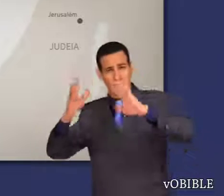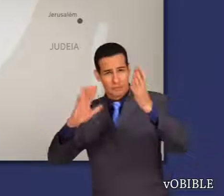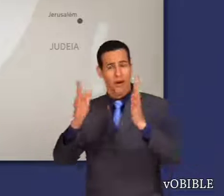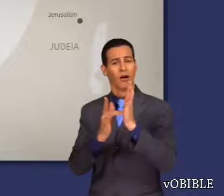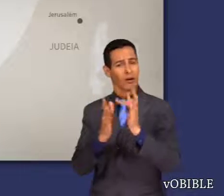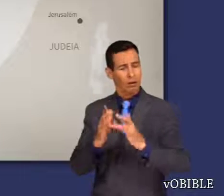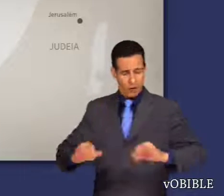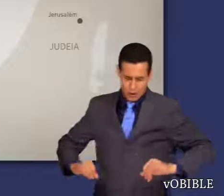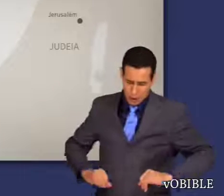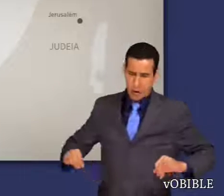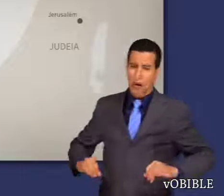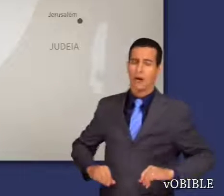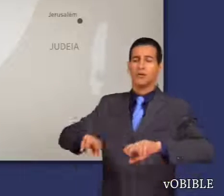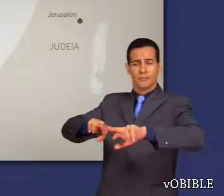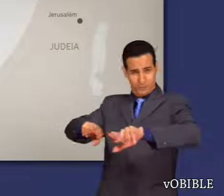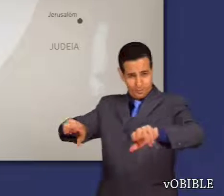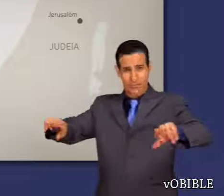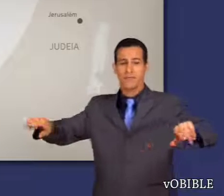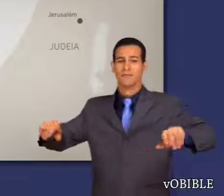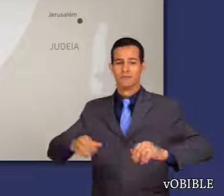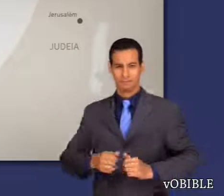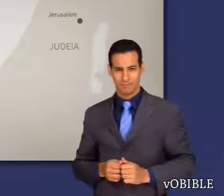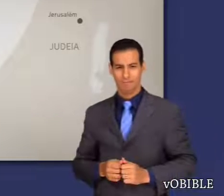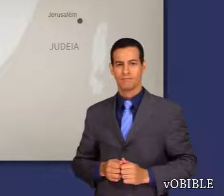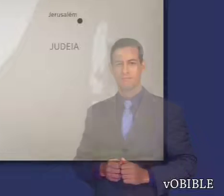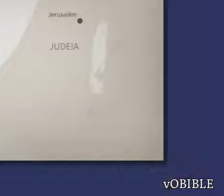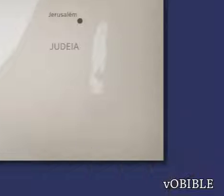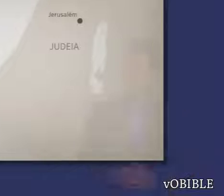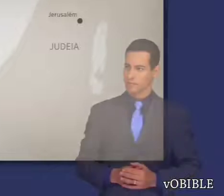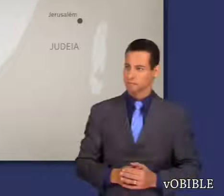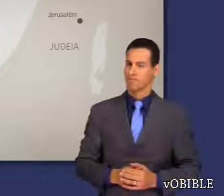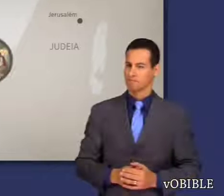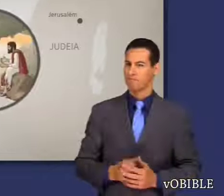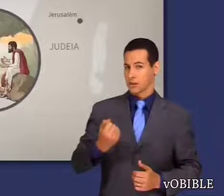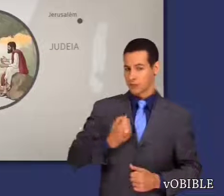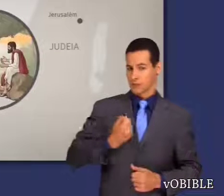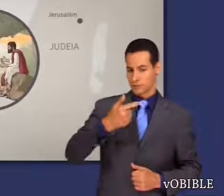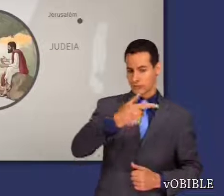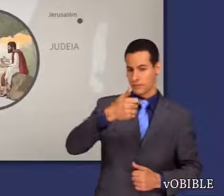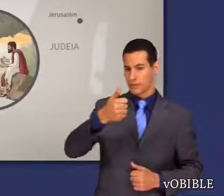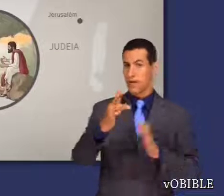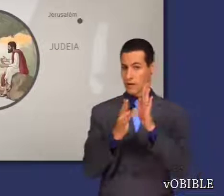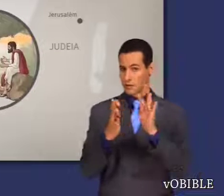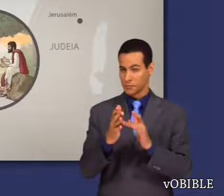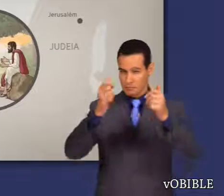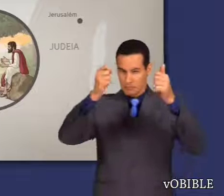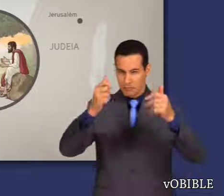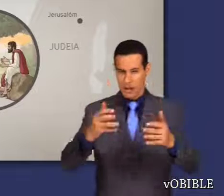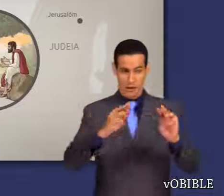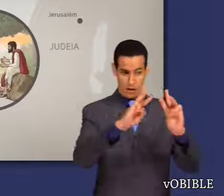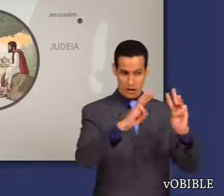região e os eventos que levaram à morte de Jesus. O capítulo 21 fala da profecia de Jesus sobre